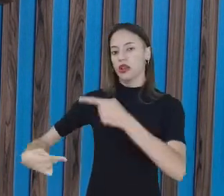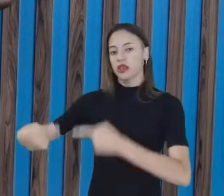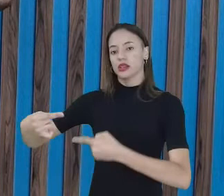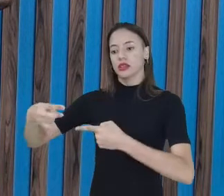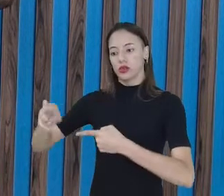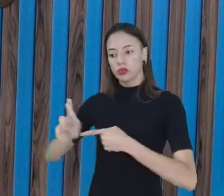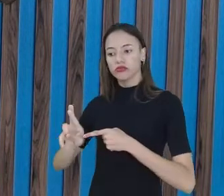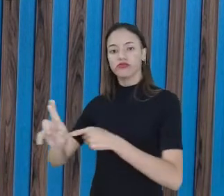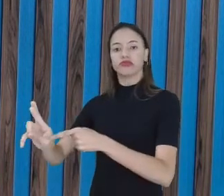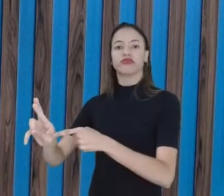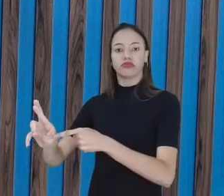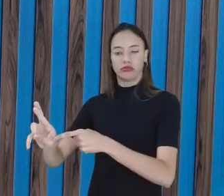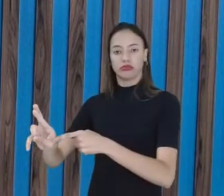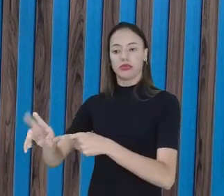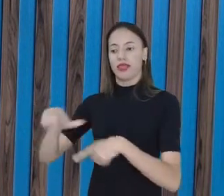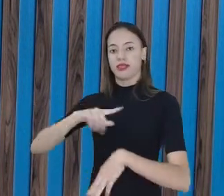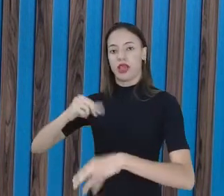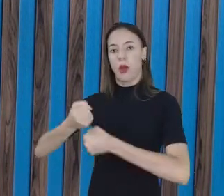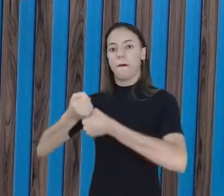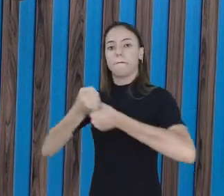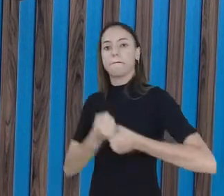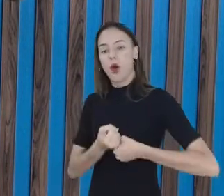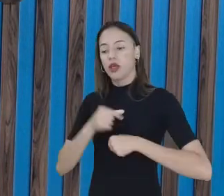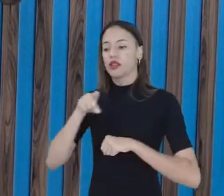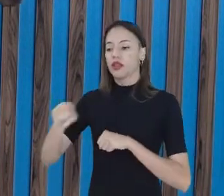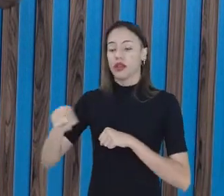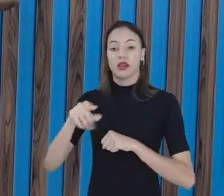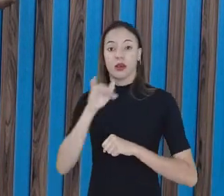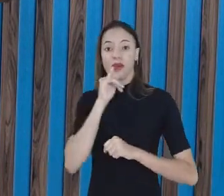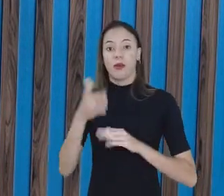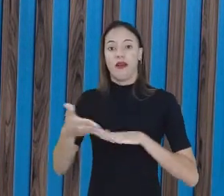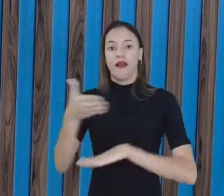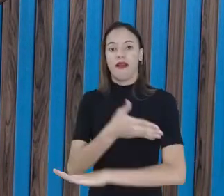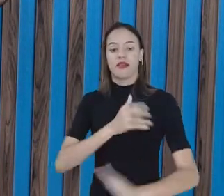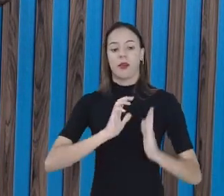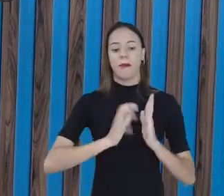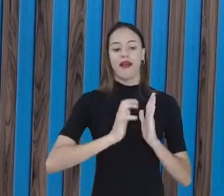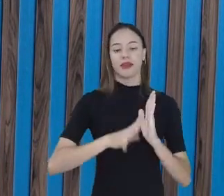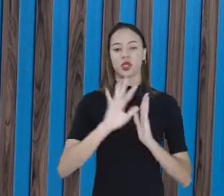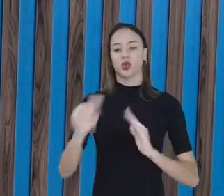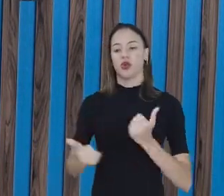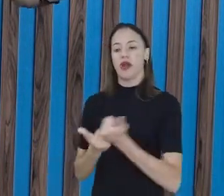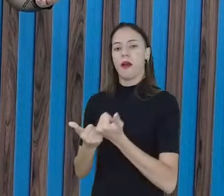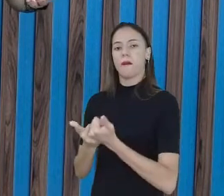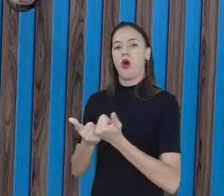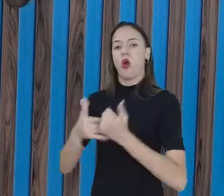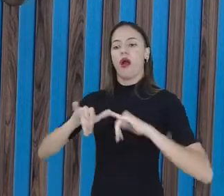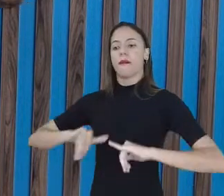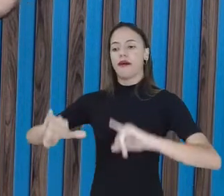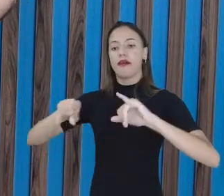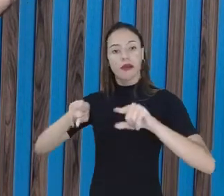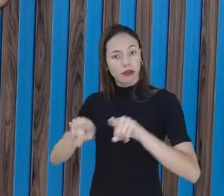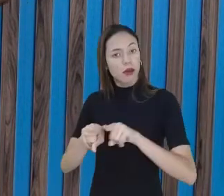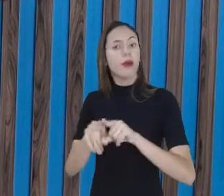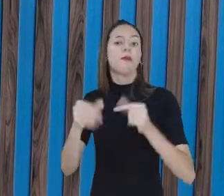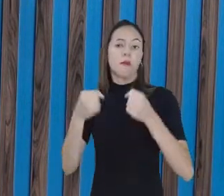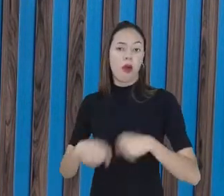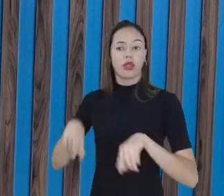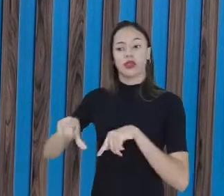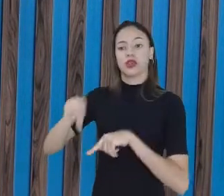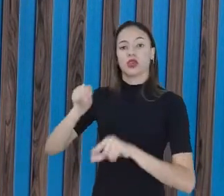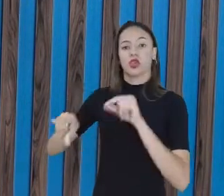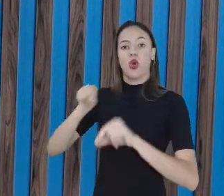ao poder, então os partidos, né, que deram sustentação àquela campanha, eles podem também indicar,